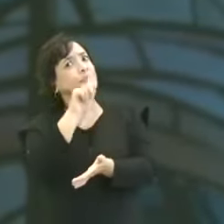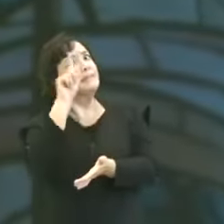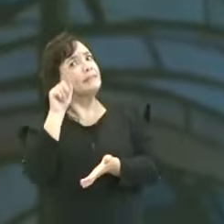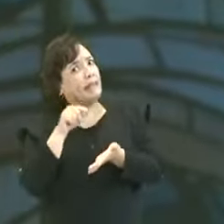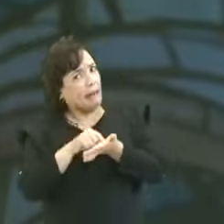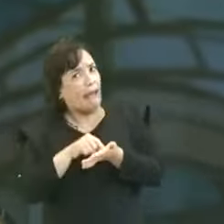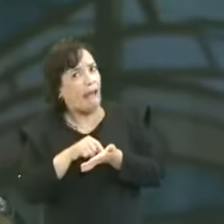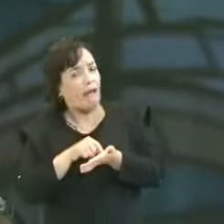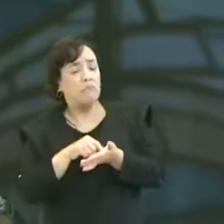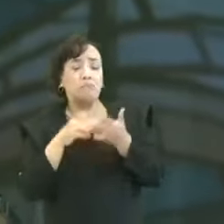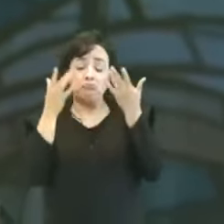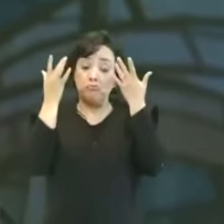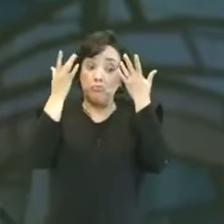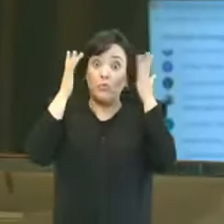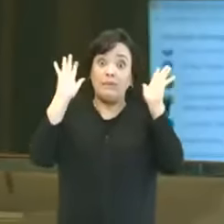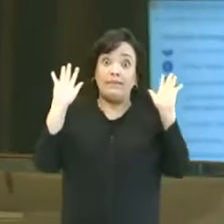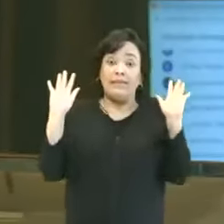Será mesmo?